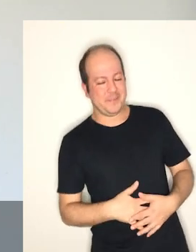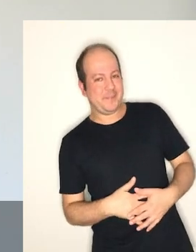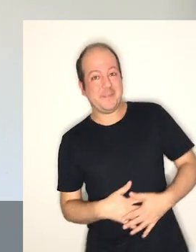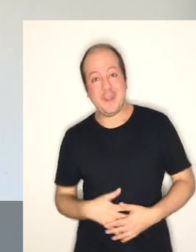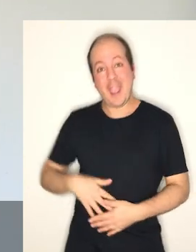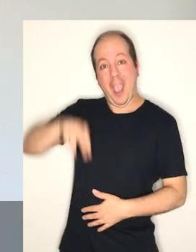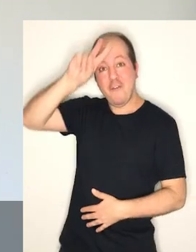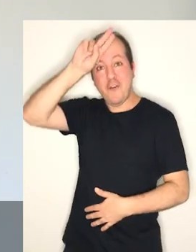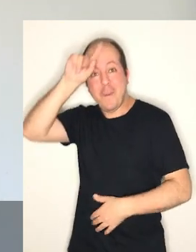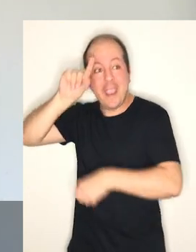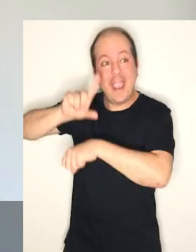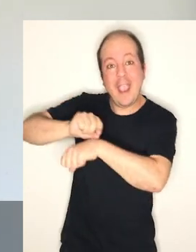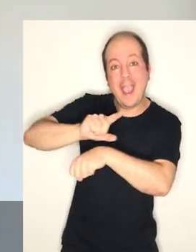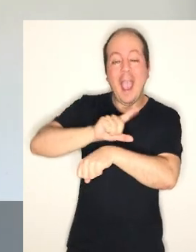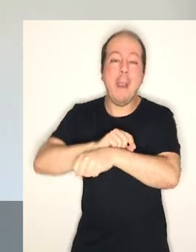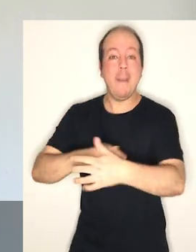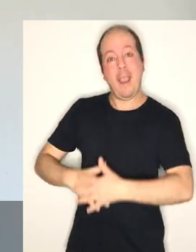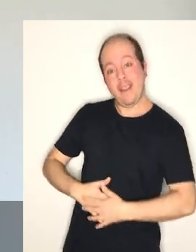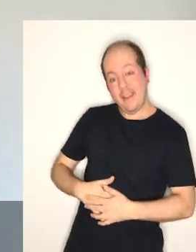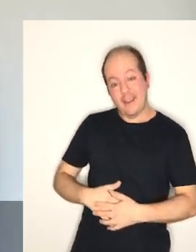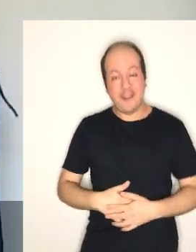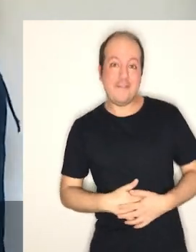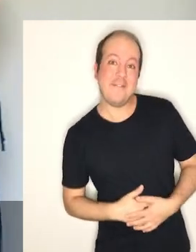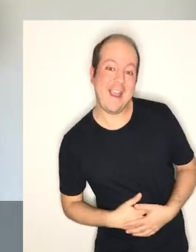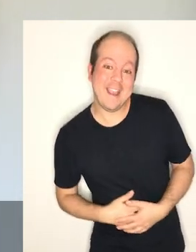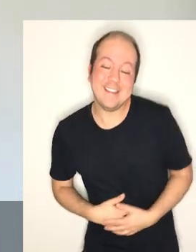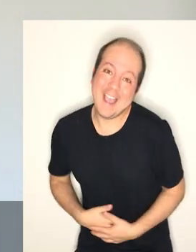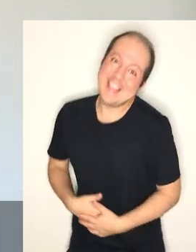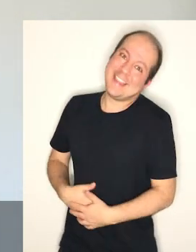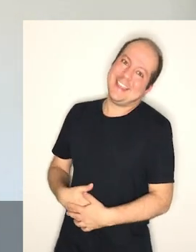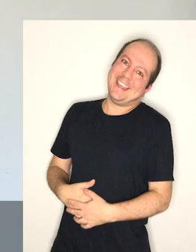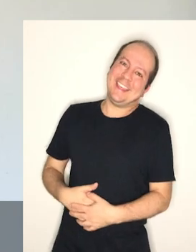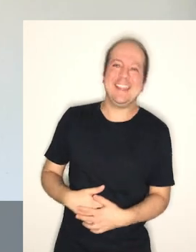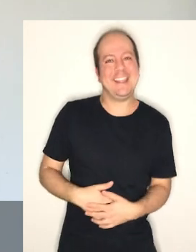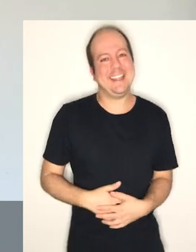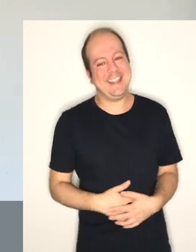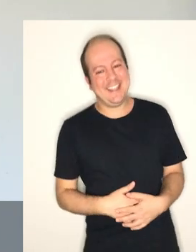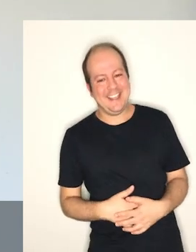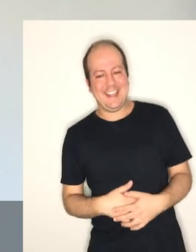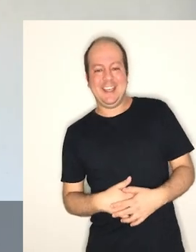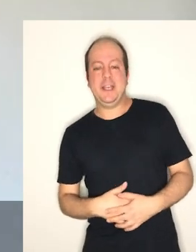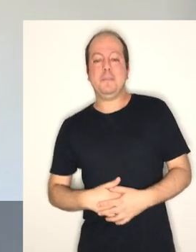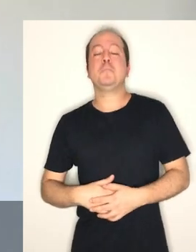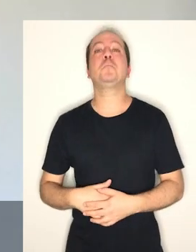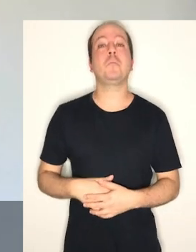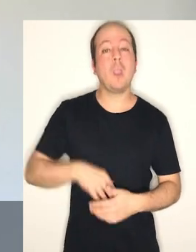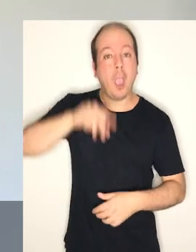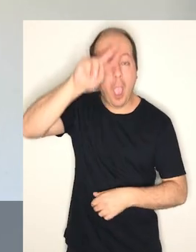Assim, assim, arrocha, formiguinha, põe a mão na barriga e faz assim.